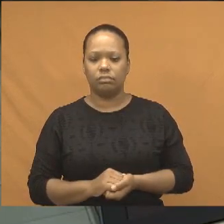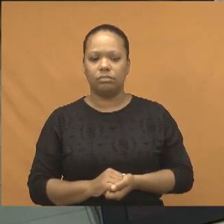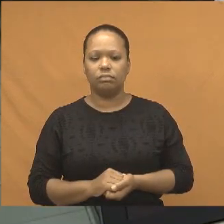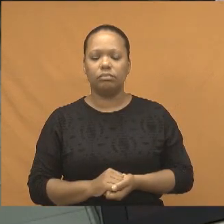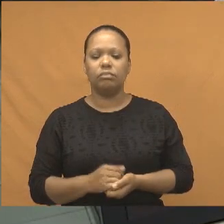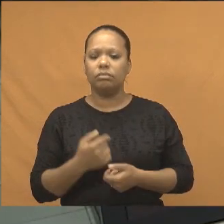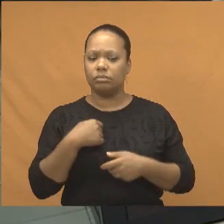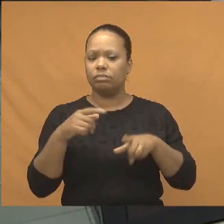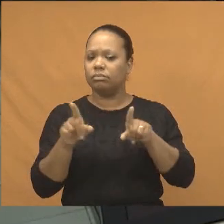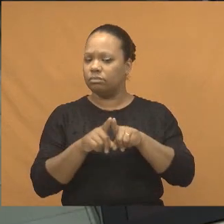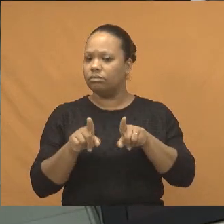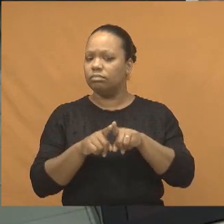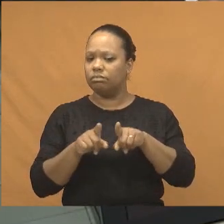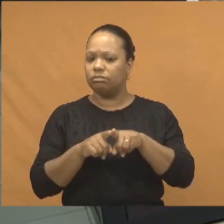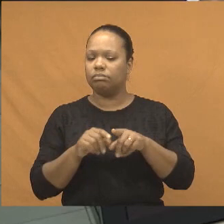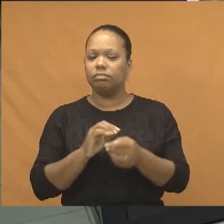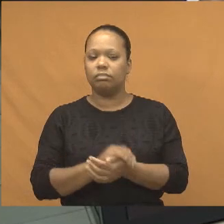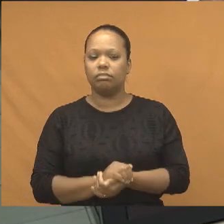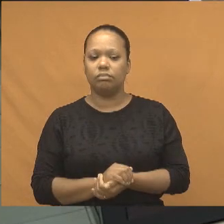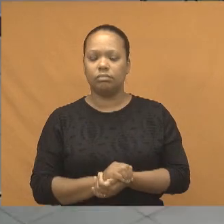Também quero contribuir, presidente.